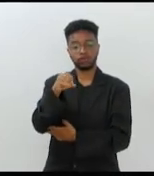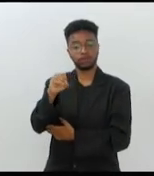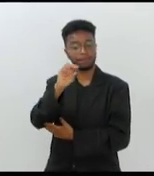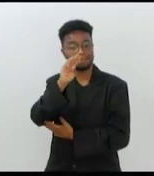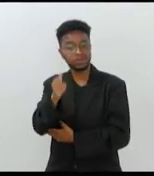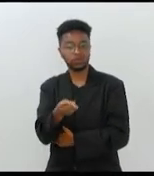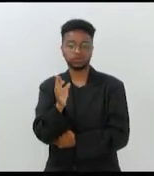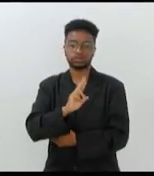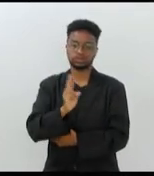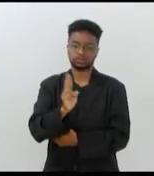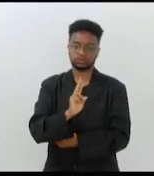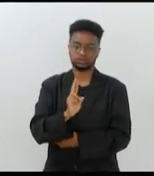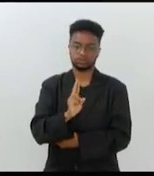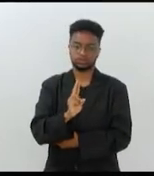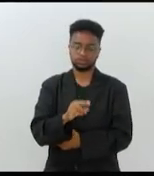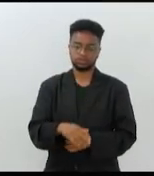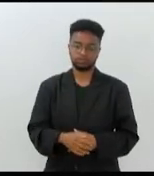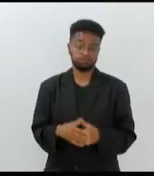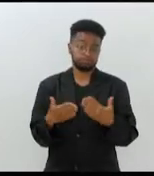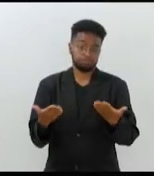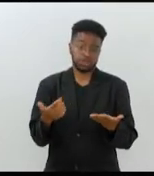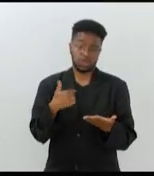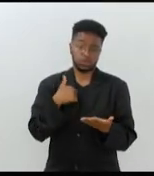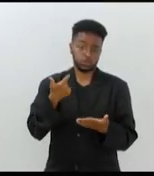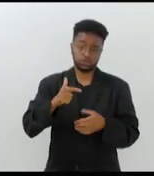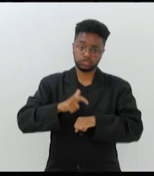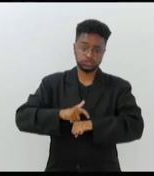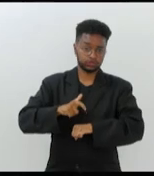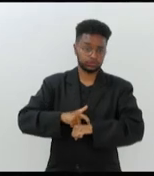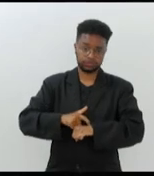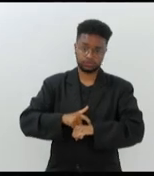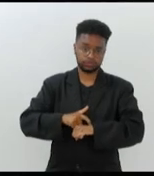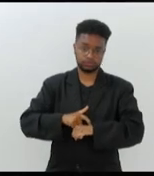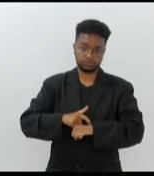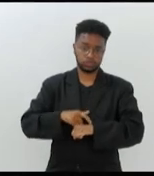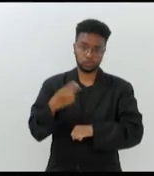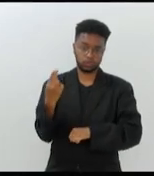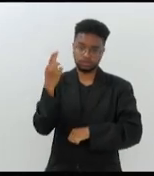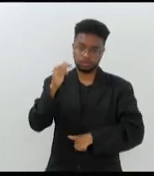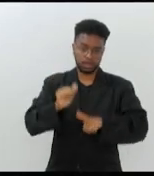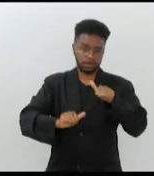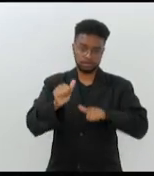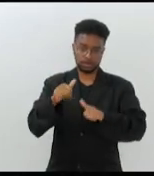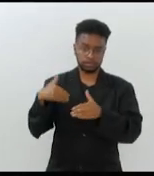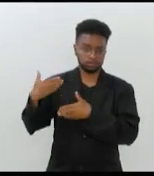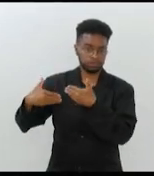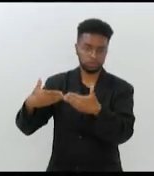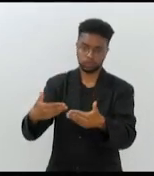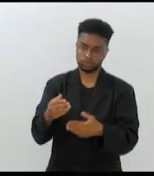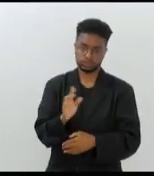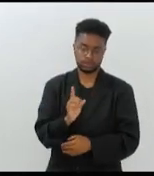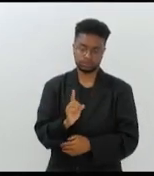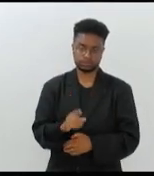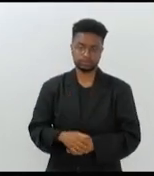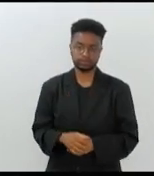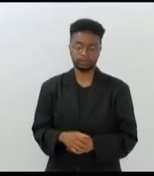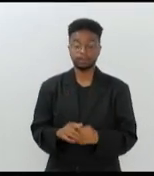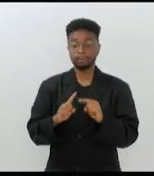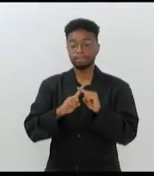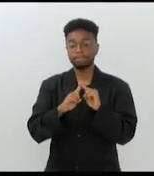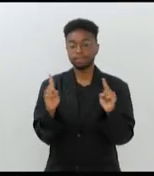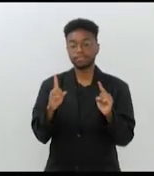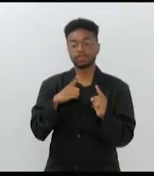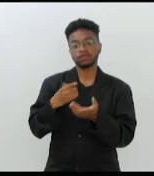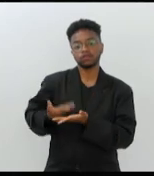R$ 790 milhões. Eu não tive muito tempo para analisar todo o processo, mas o